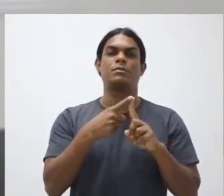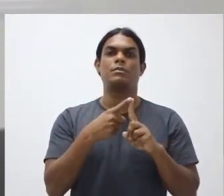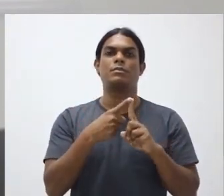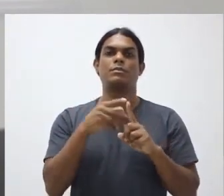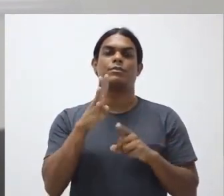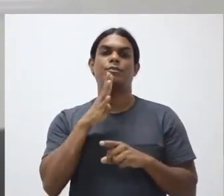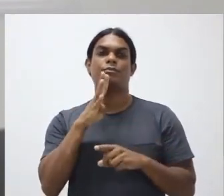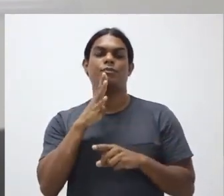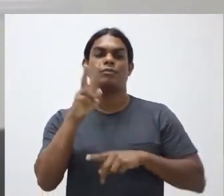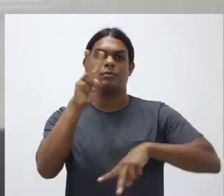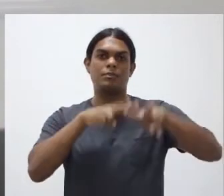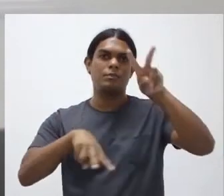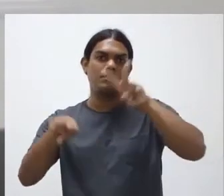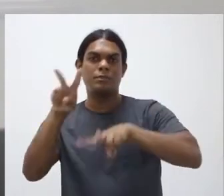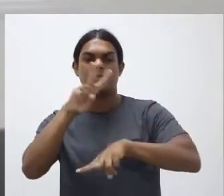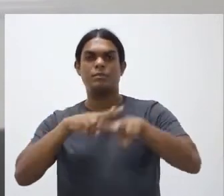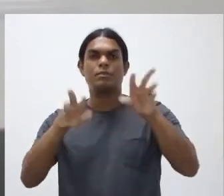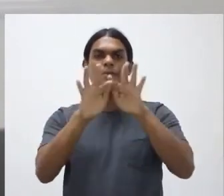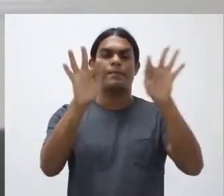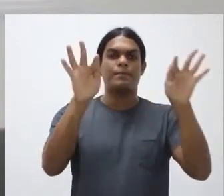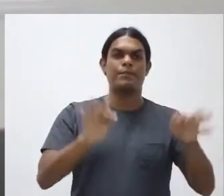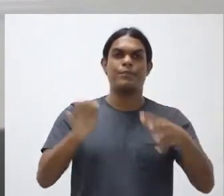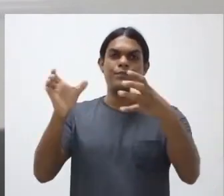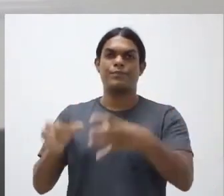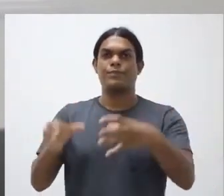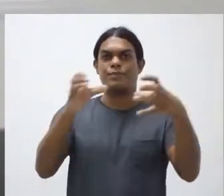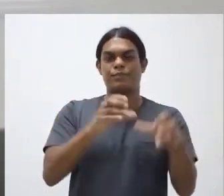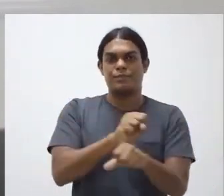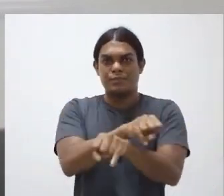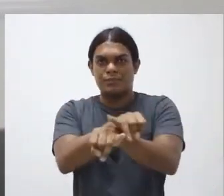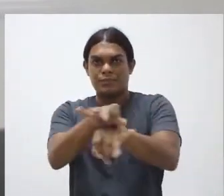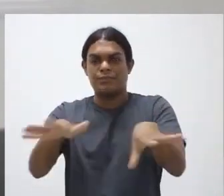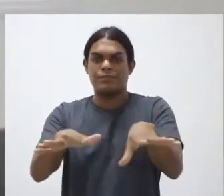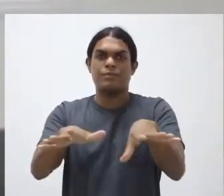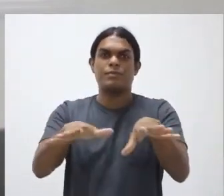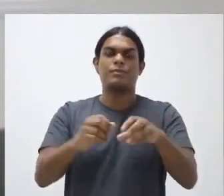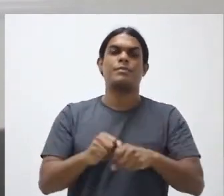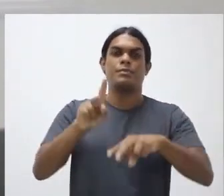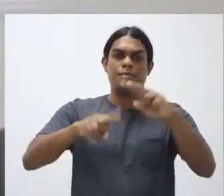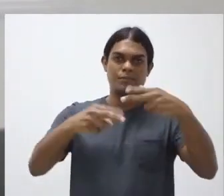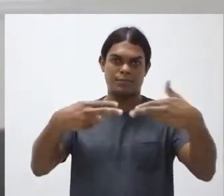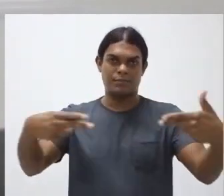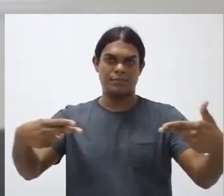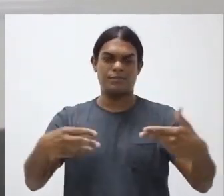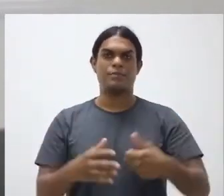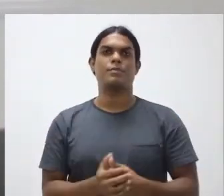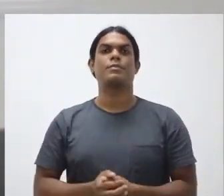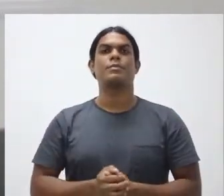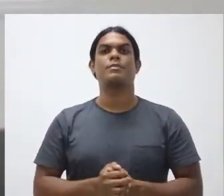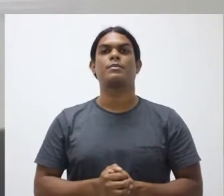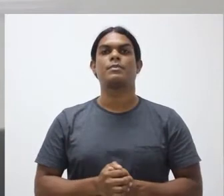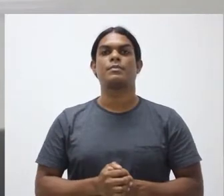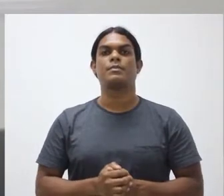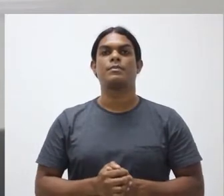é conhecer e avaliar os procedimentos de movimentação e distribuição de mercadorias.